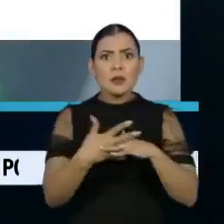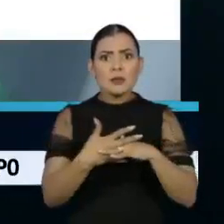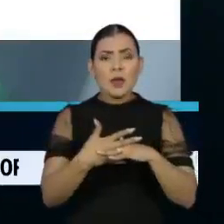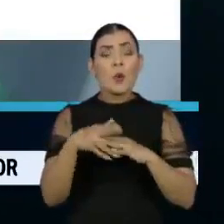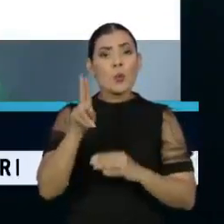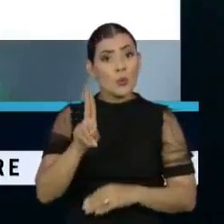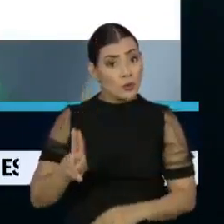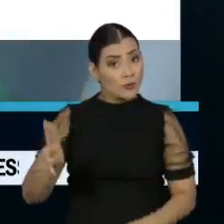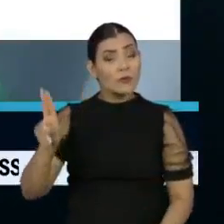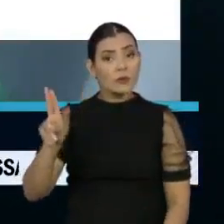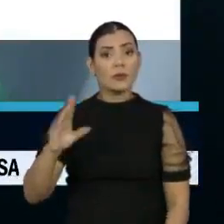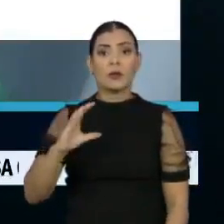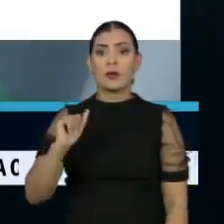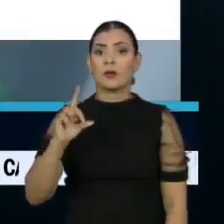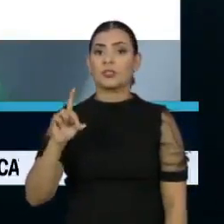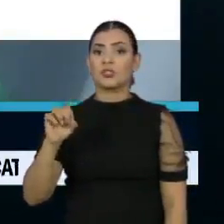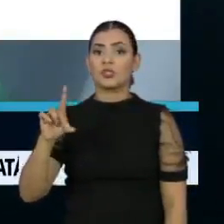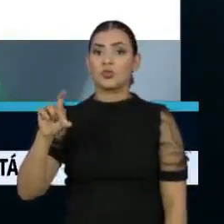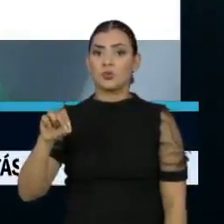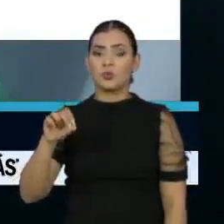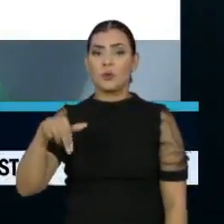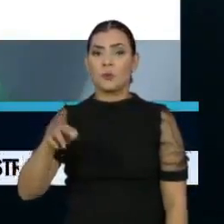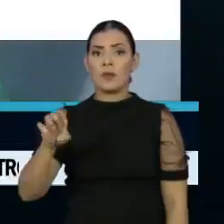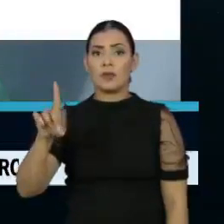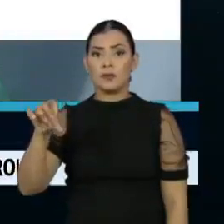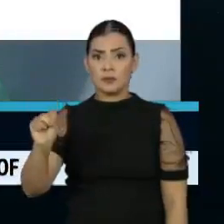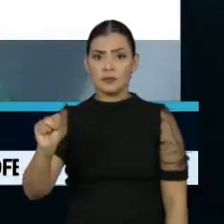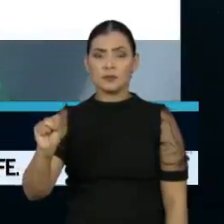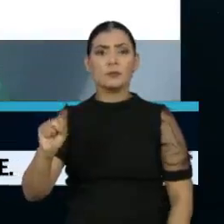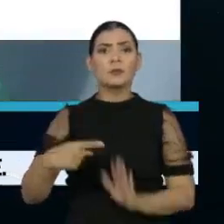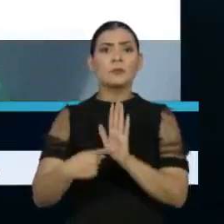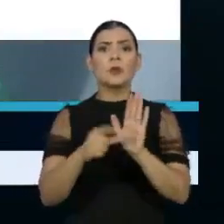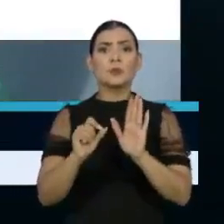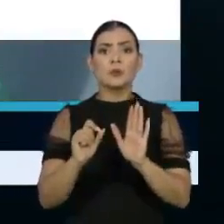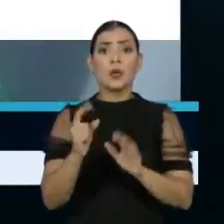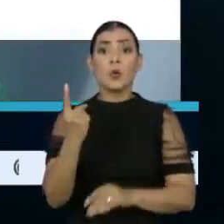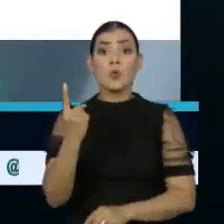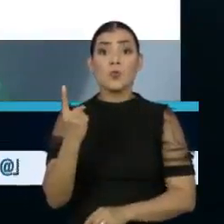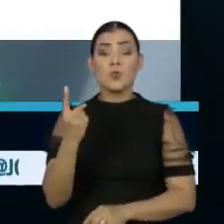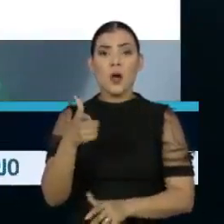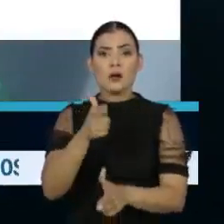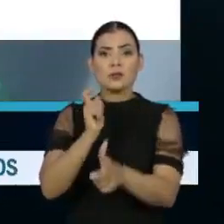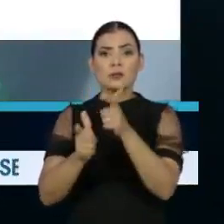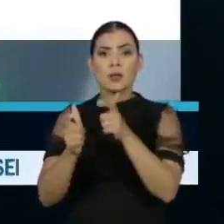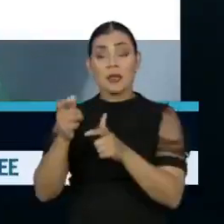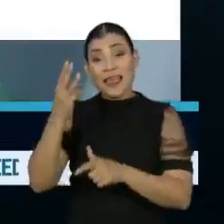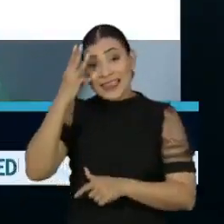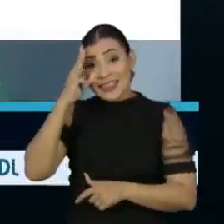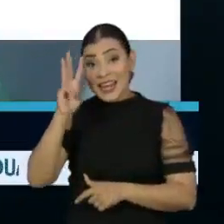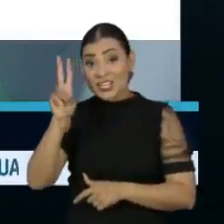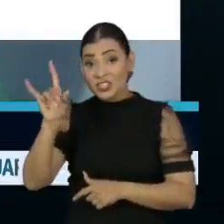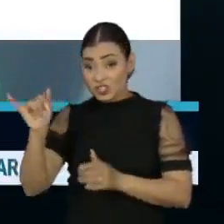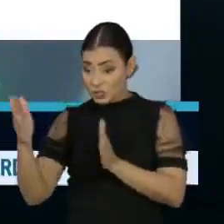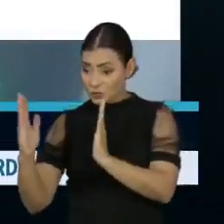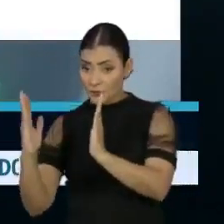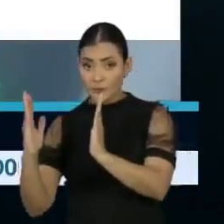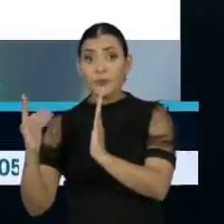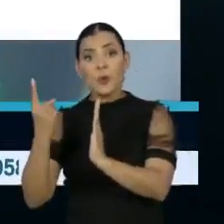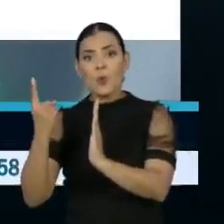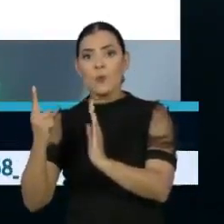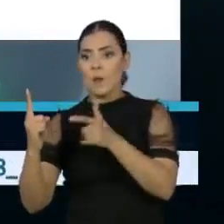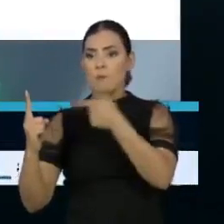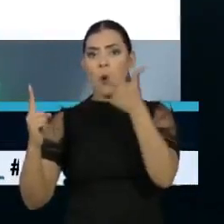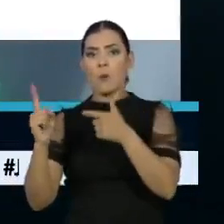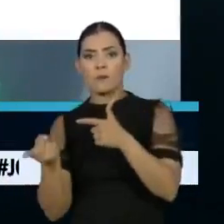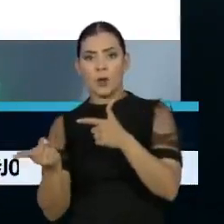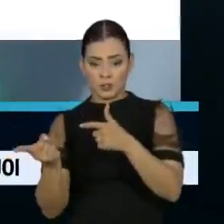da Universidade Cândido Mendes, a campanha deste ano registrou um assassinato a cada 3 dias no país. Desde o início